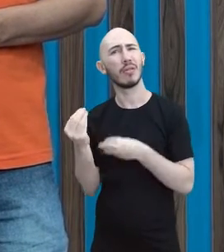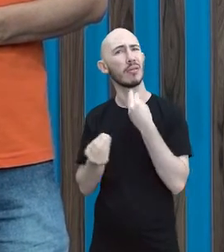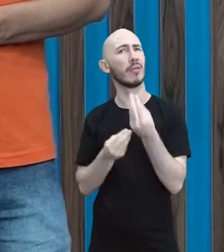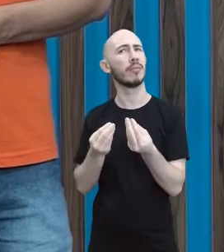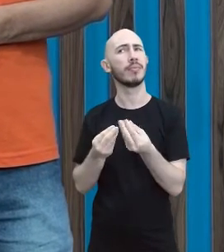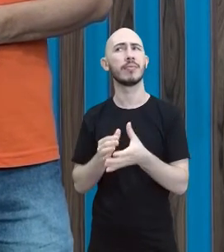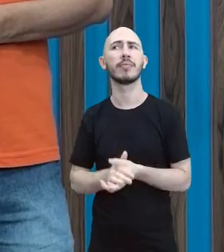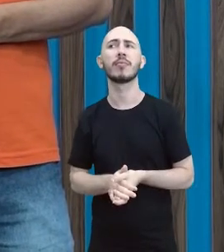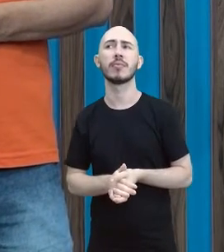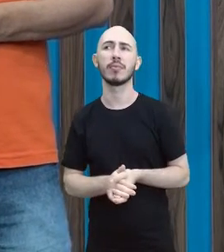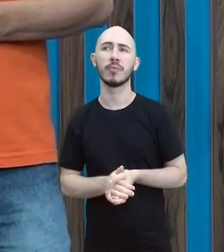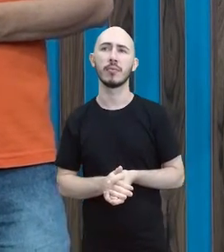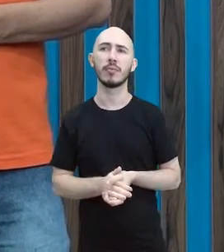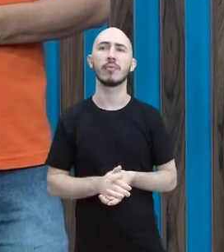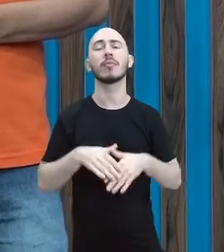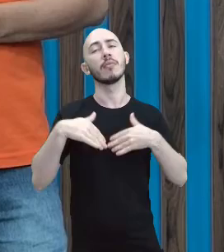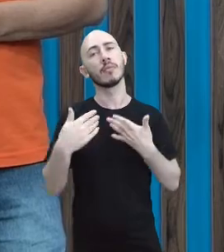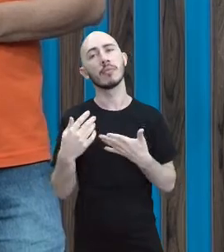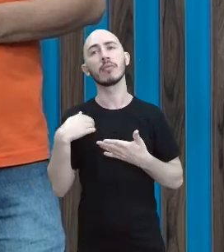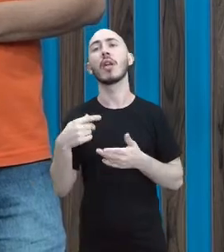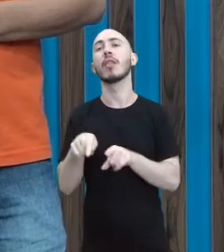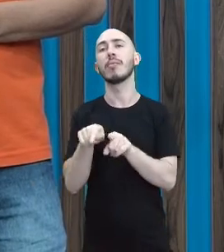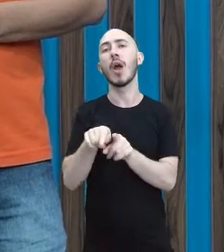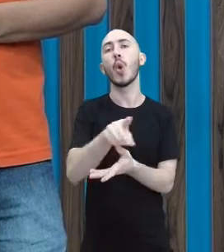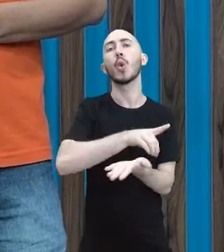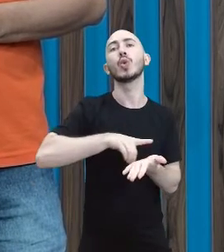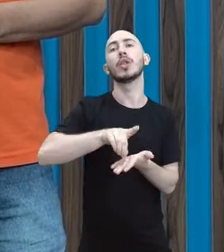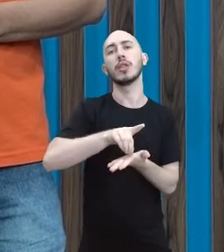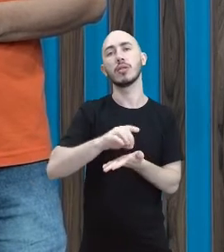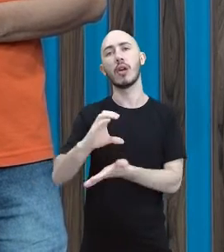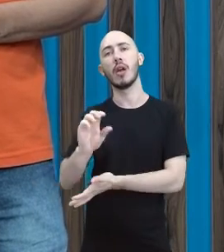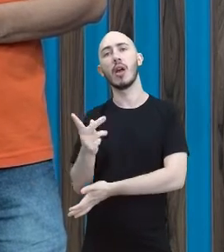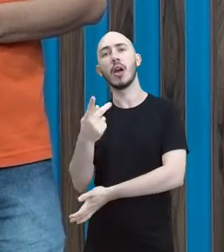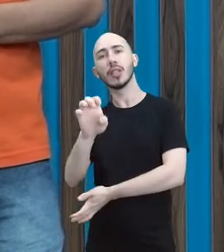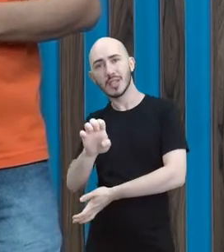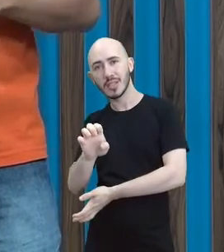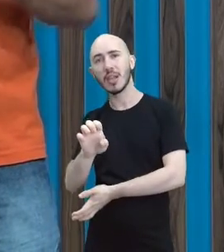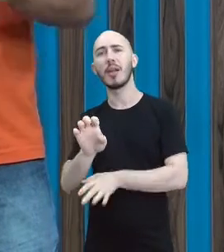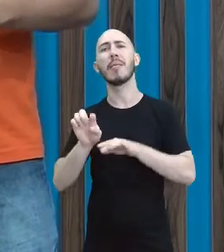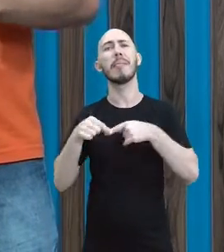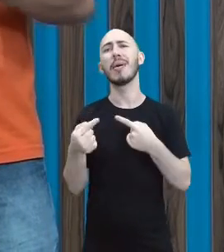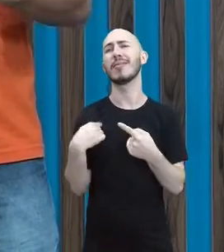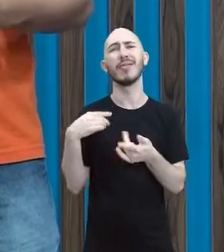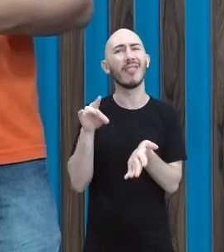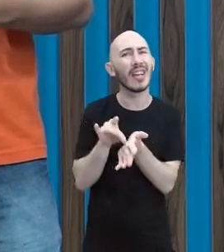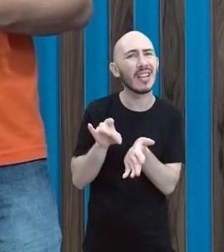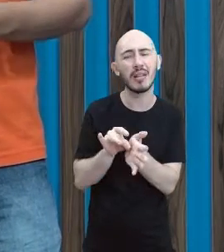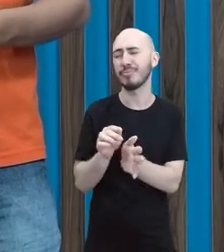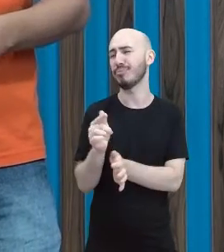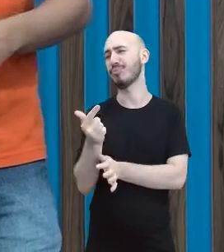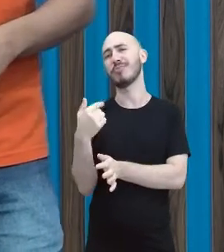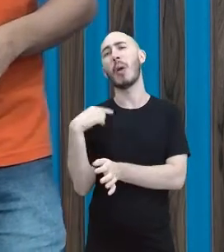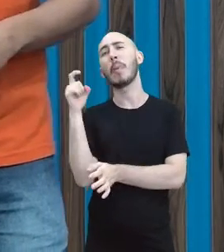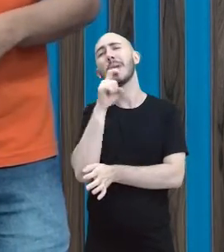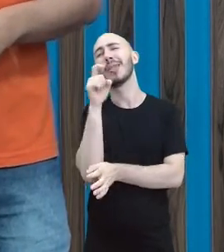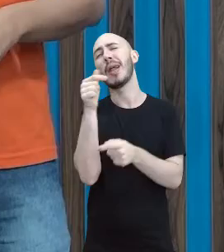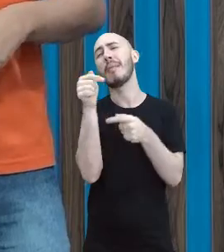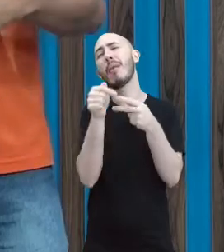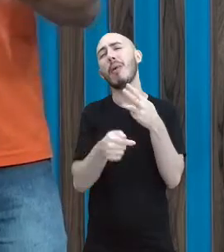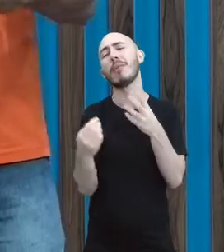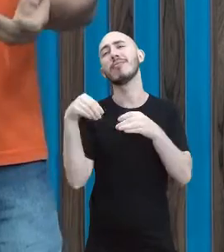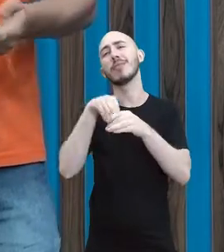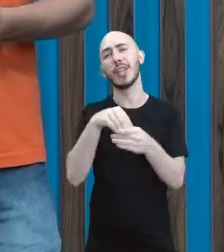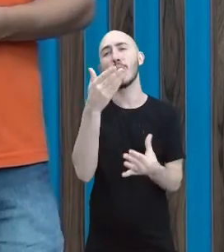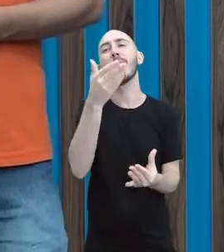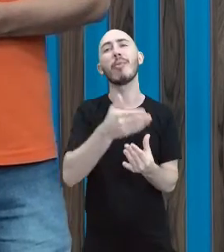disco com o nome de Che, fazendo a menção ao Ernesto Guevara, então esse disco nunca existiu. Uma série de mentiras no processo e